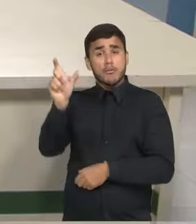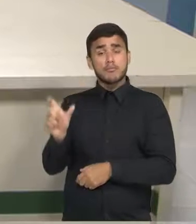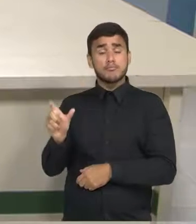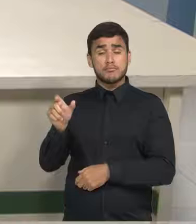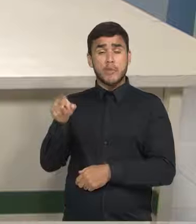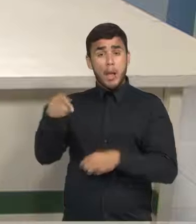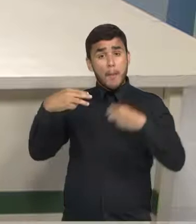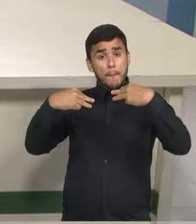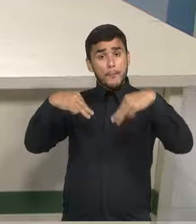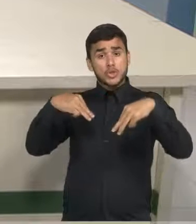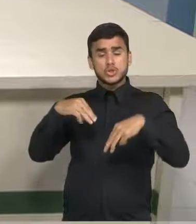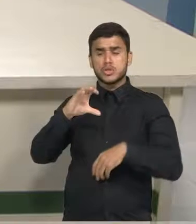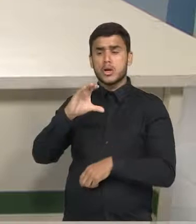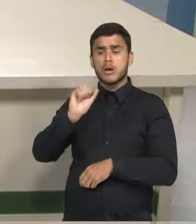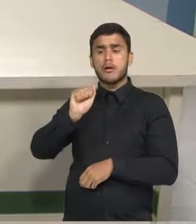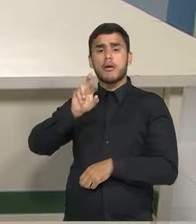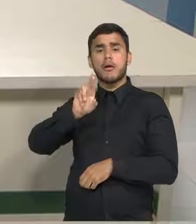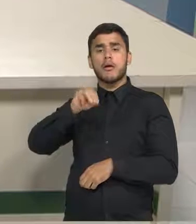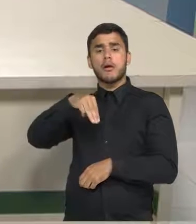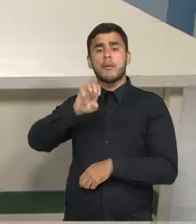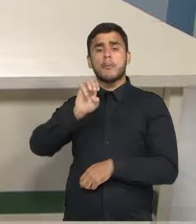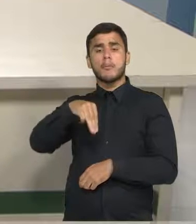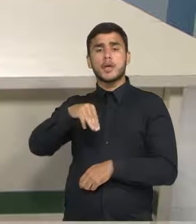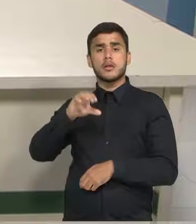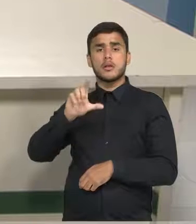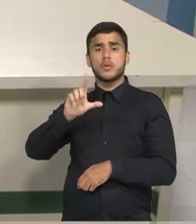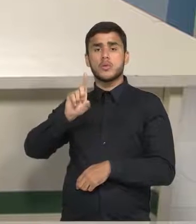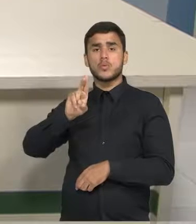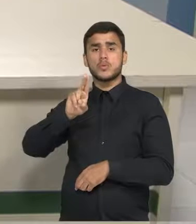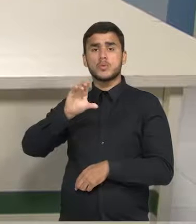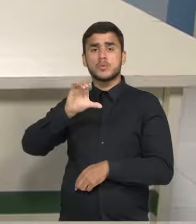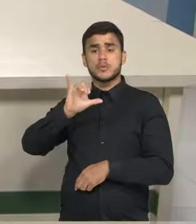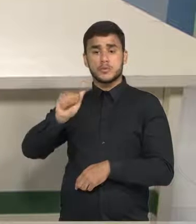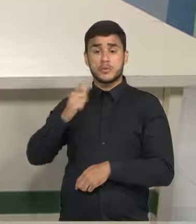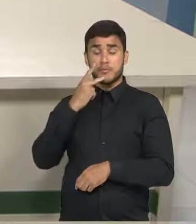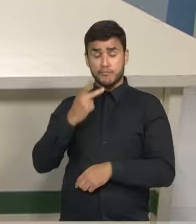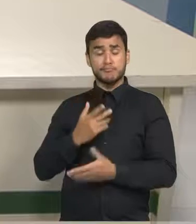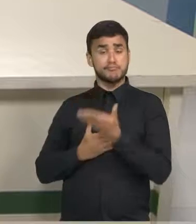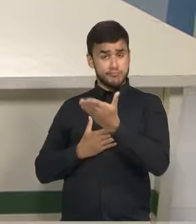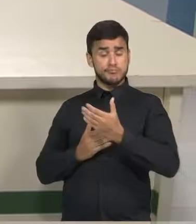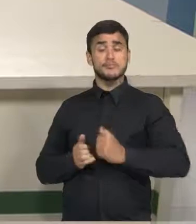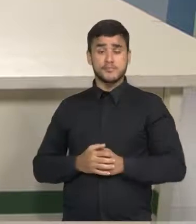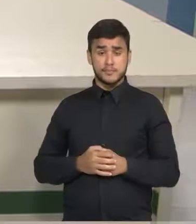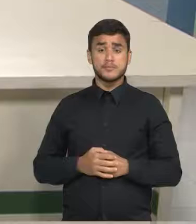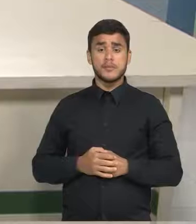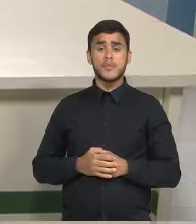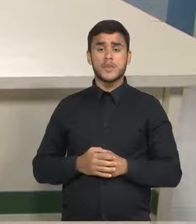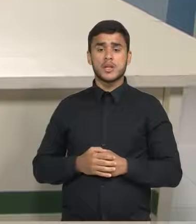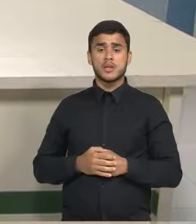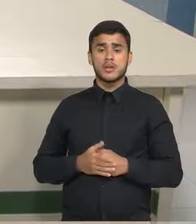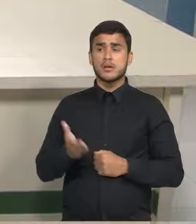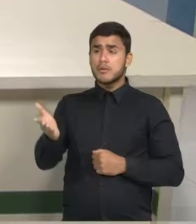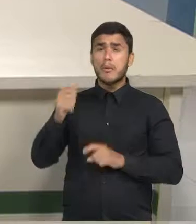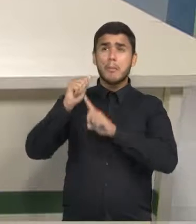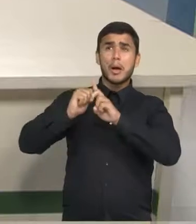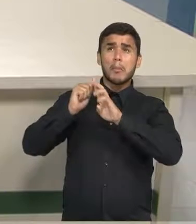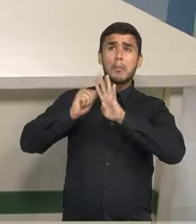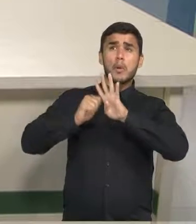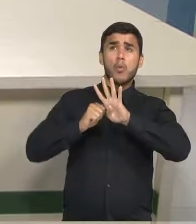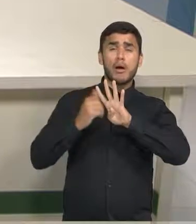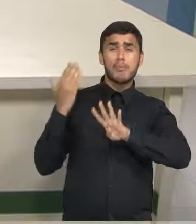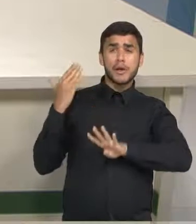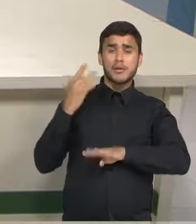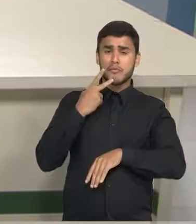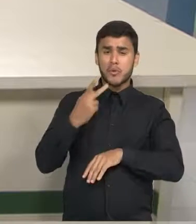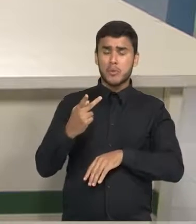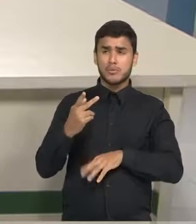Lúcia demonstra estar tomando uma atitude bem diferente do que ela vinha tomando há aproximadamente 4, 5 meses